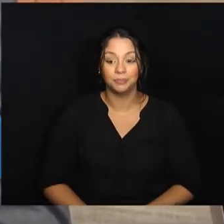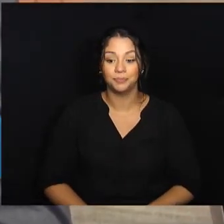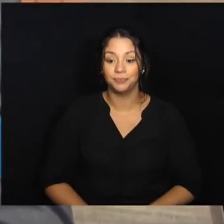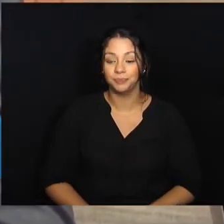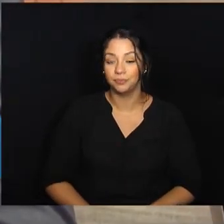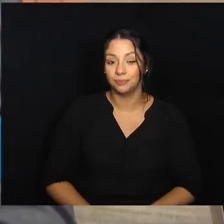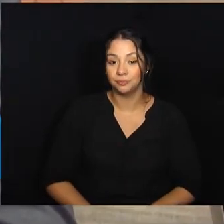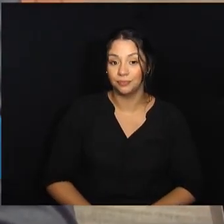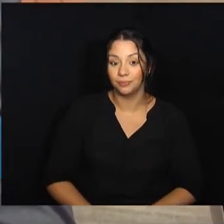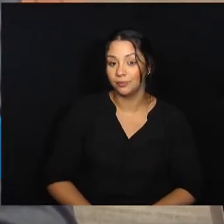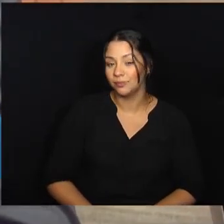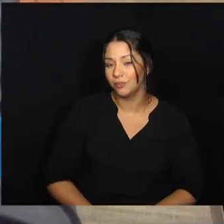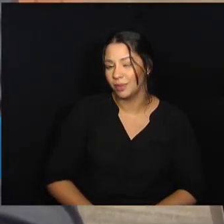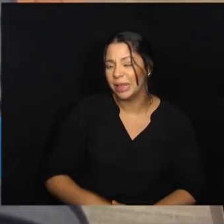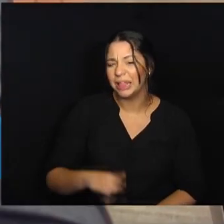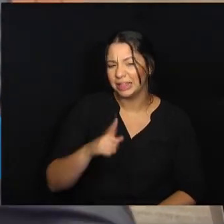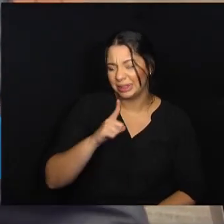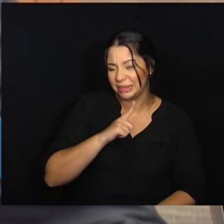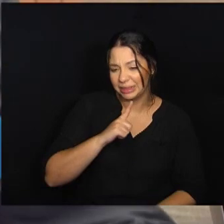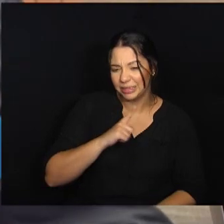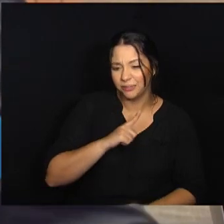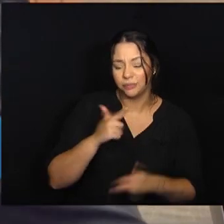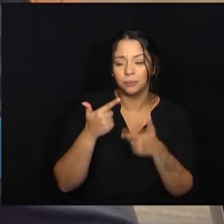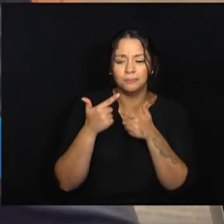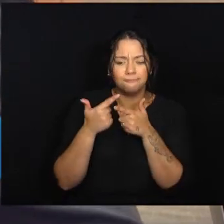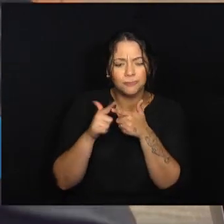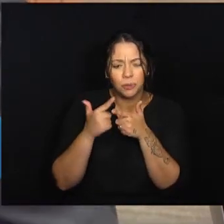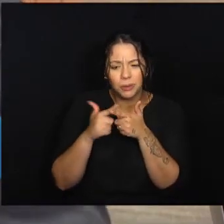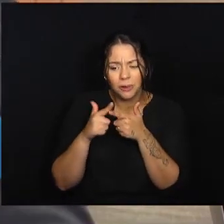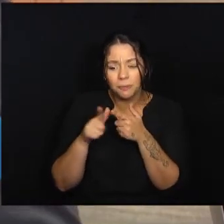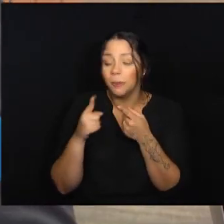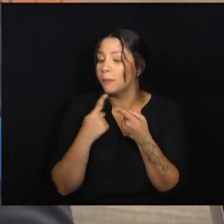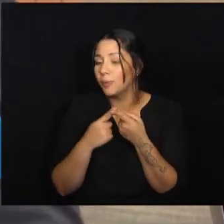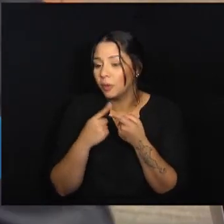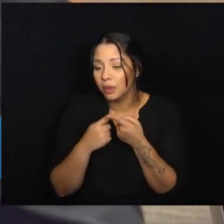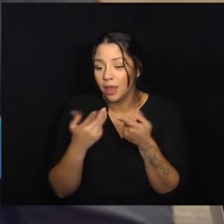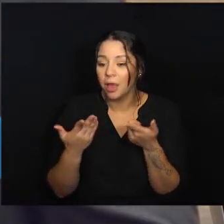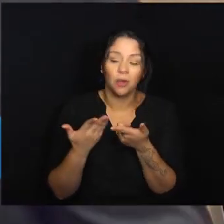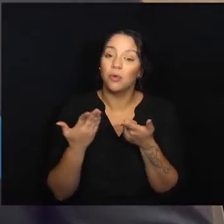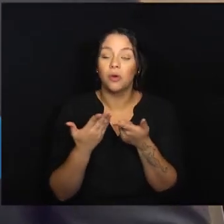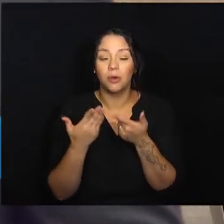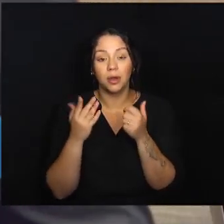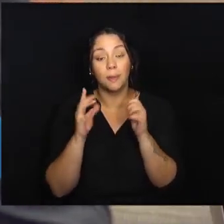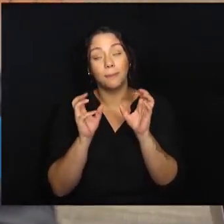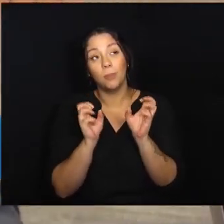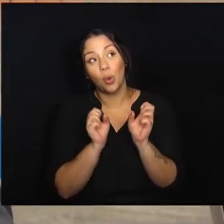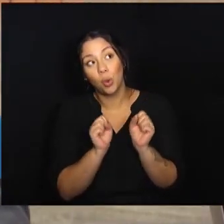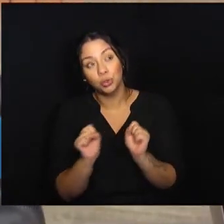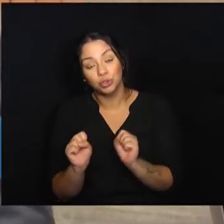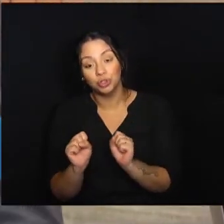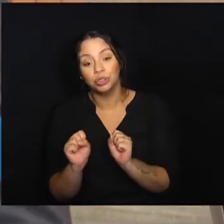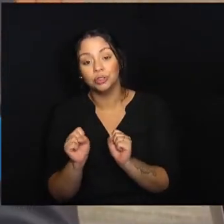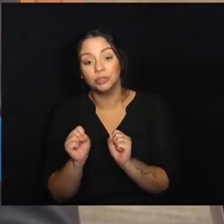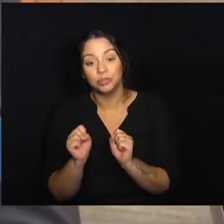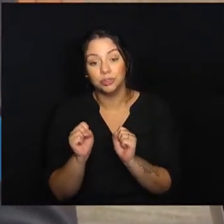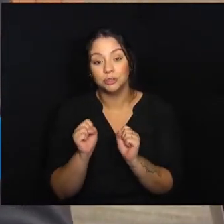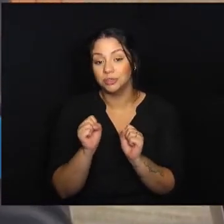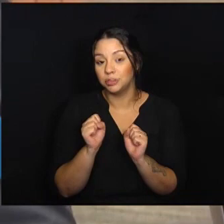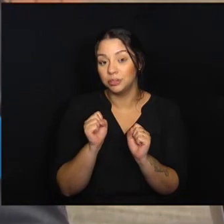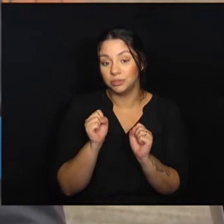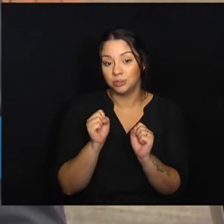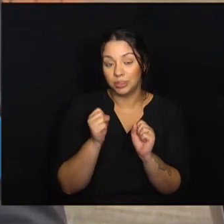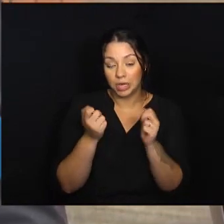Teve um probleminha, porque agora nós temos a possibilidade de destinar